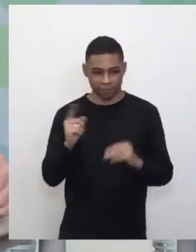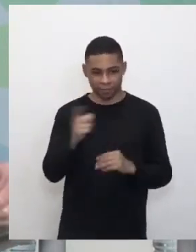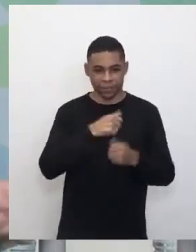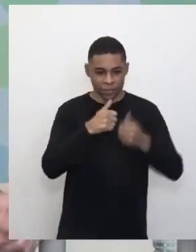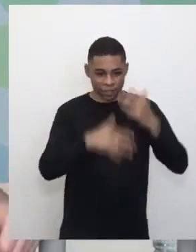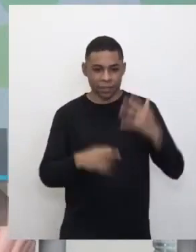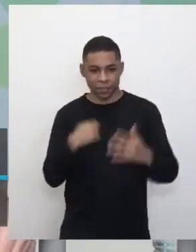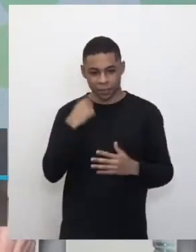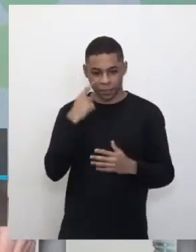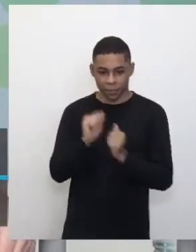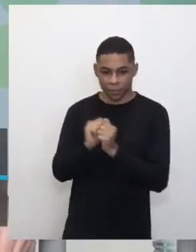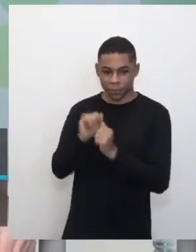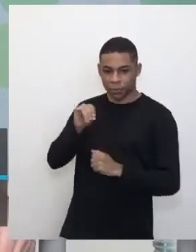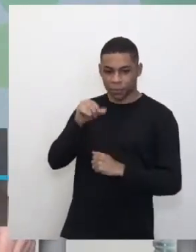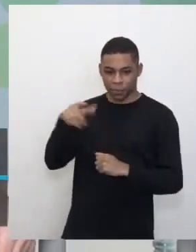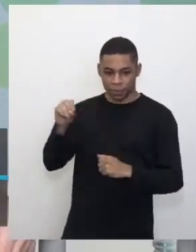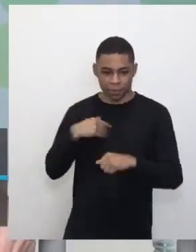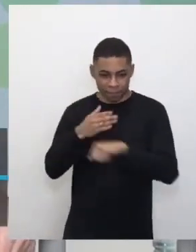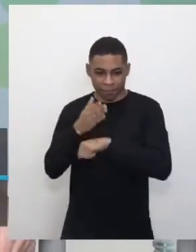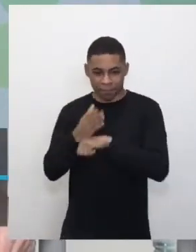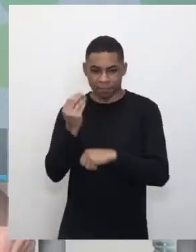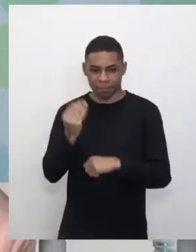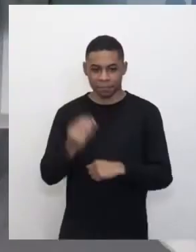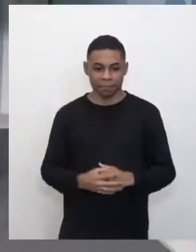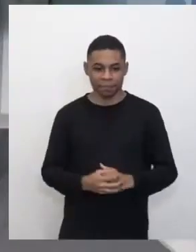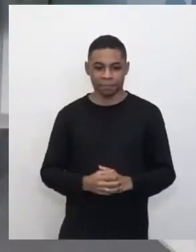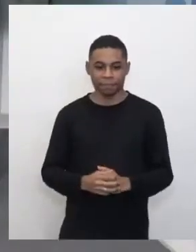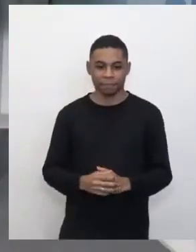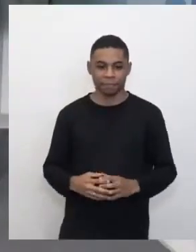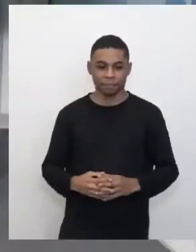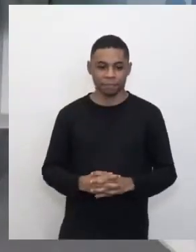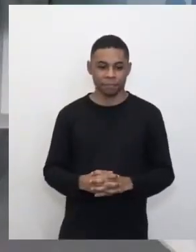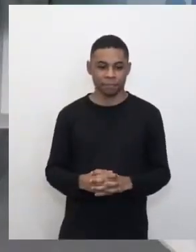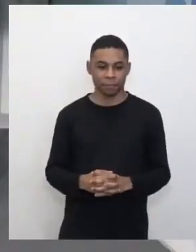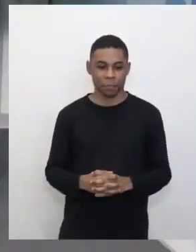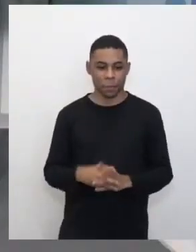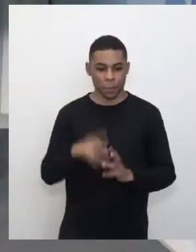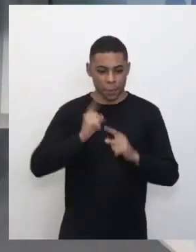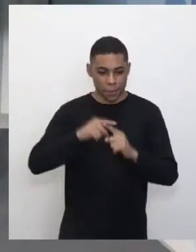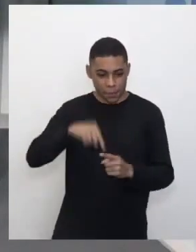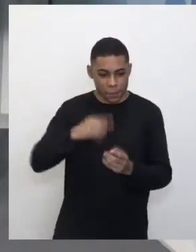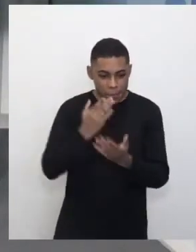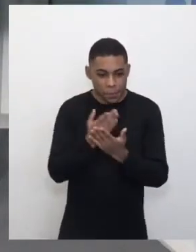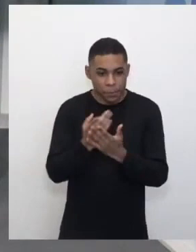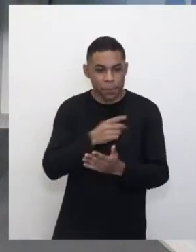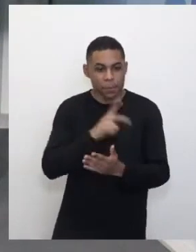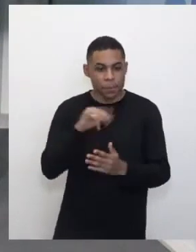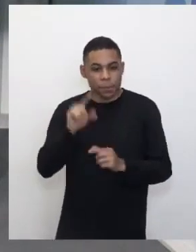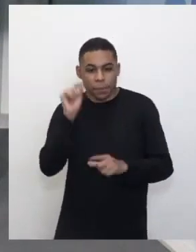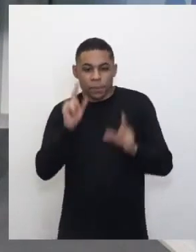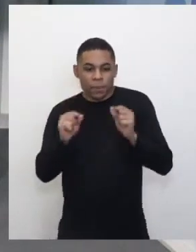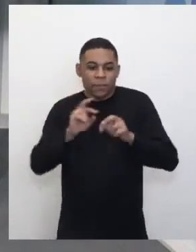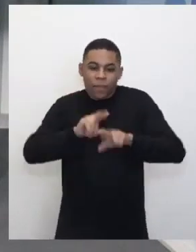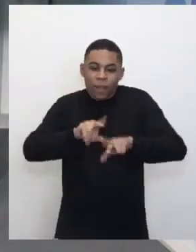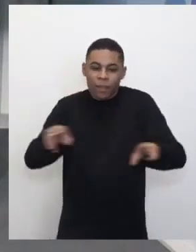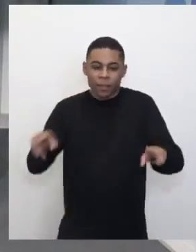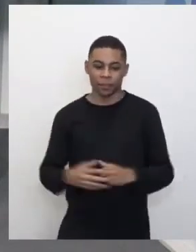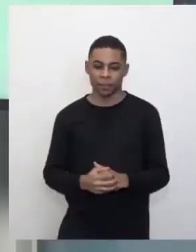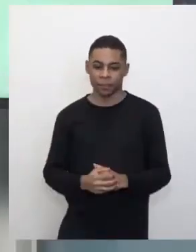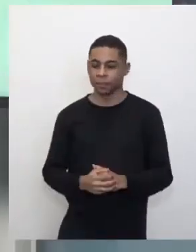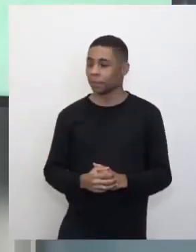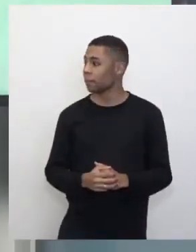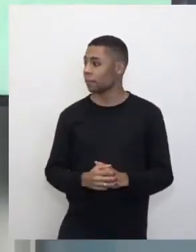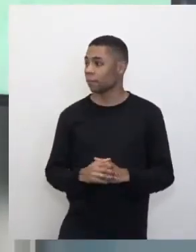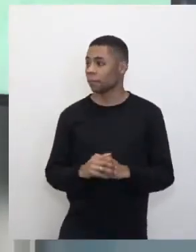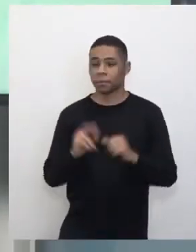passarei aqui para o João. É isso aí, vamos participar bastante. Vamos participar bastante, porque nessa aula a gente vai ter que escolher várias coisas. The title is on